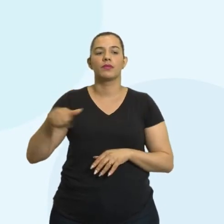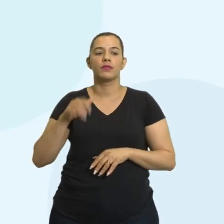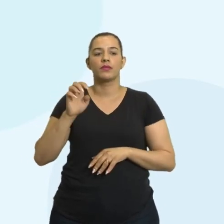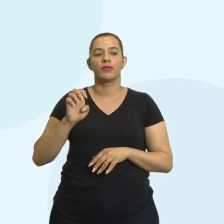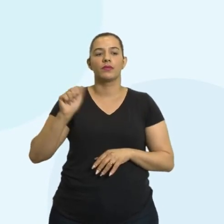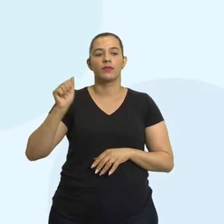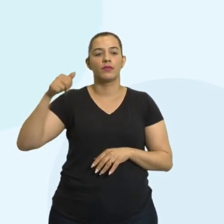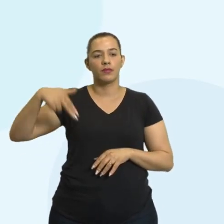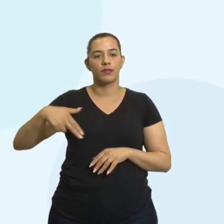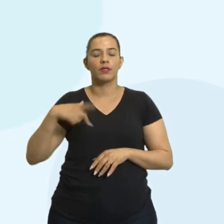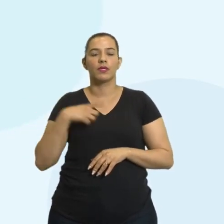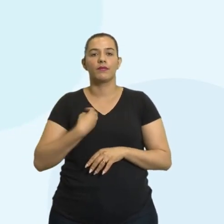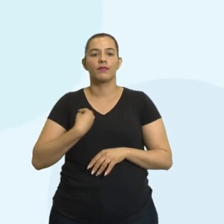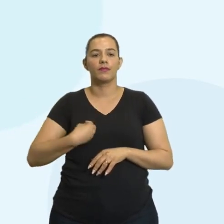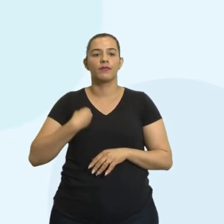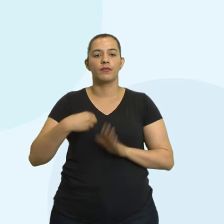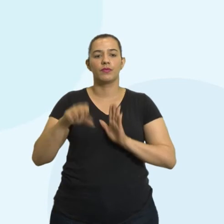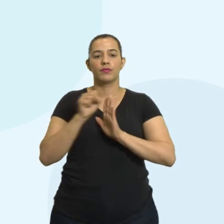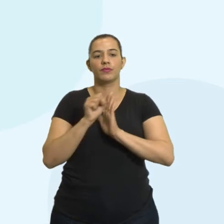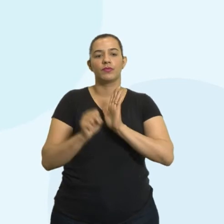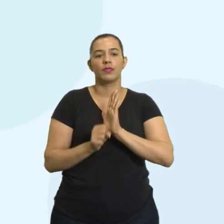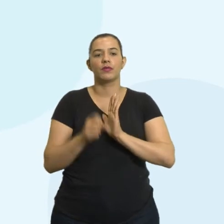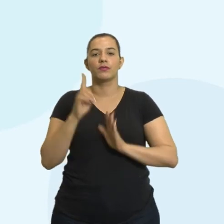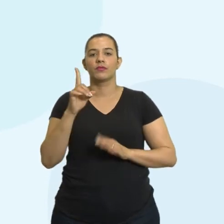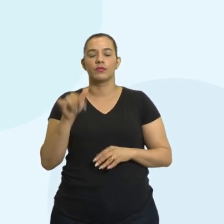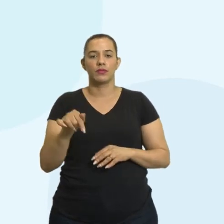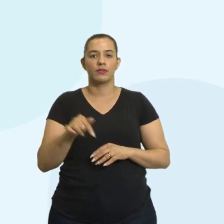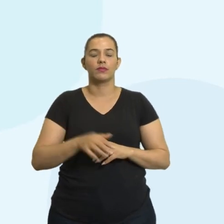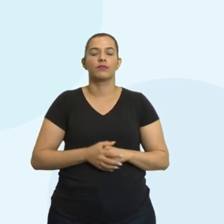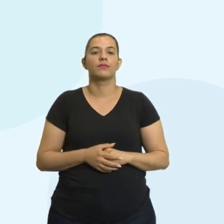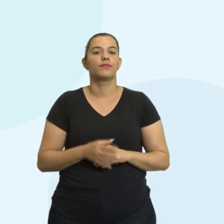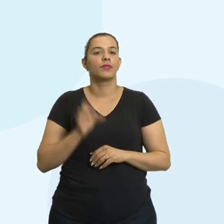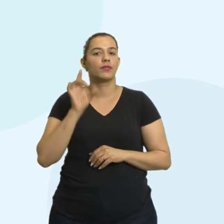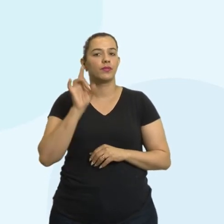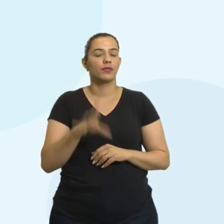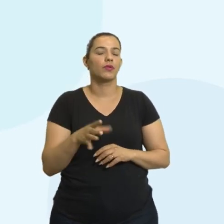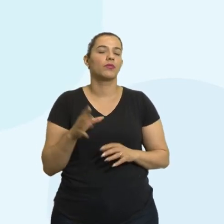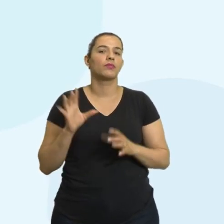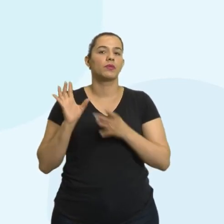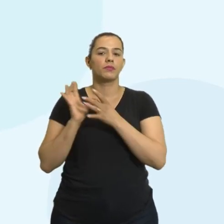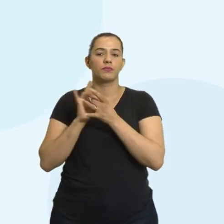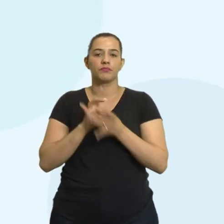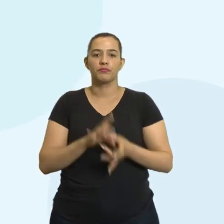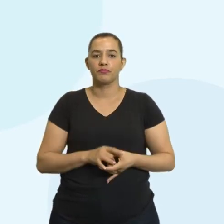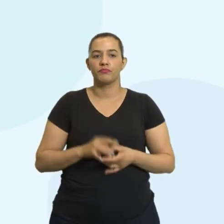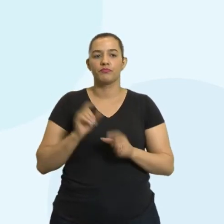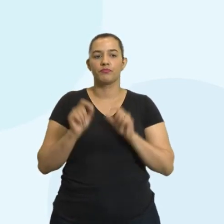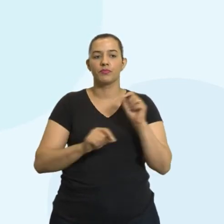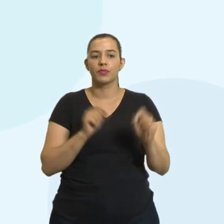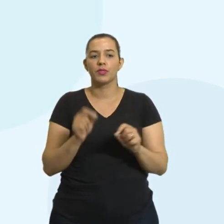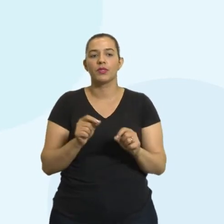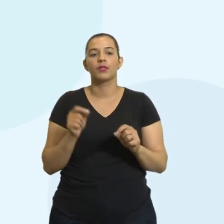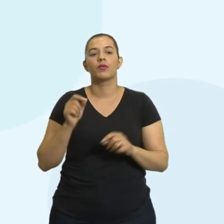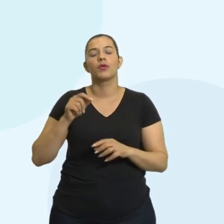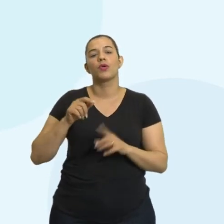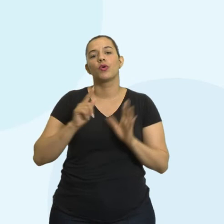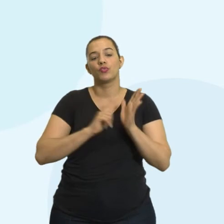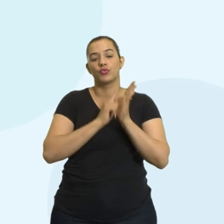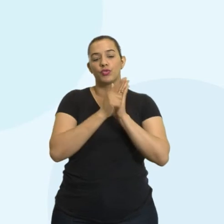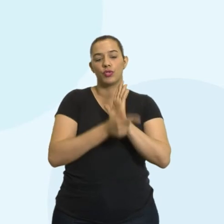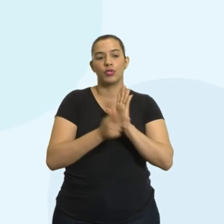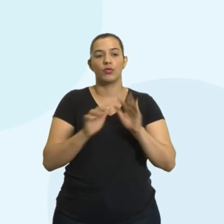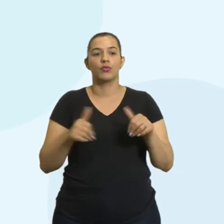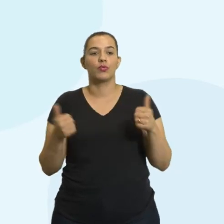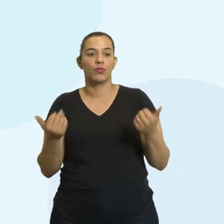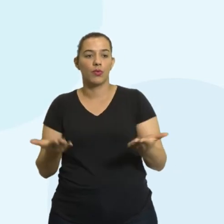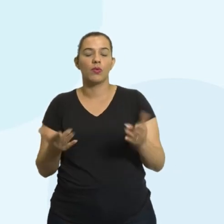no século XVII, tá? Então, só para iniciar, contextualizando sobre o autor, sobre o gênero e, a partir